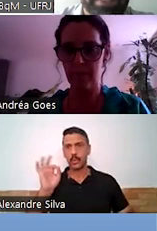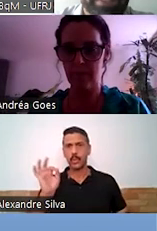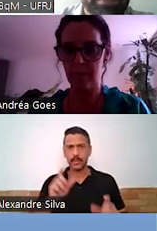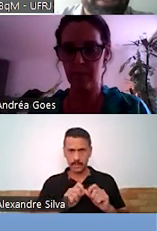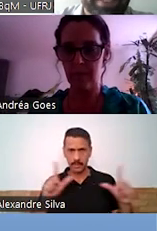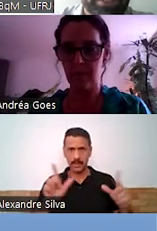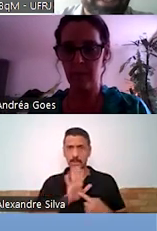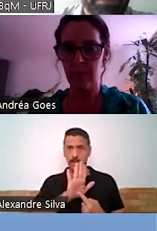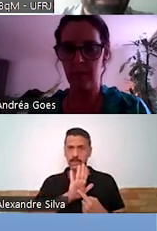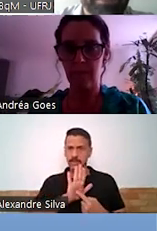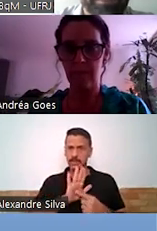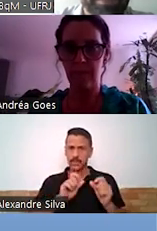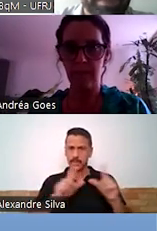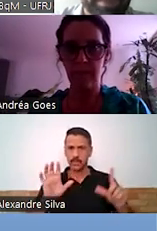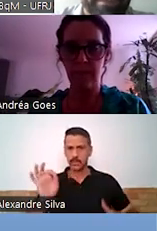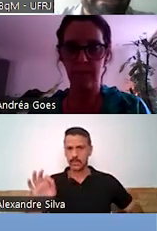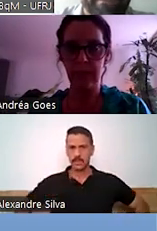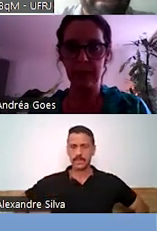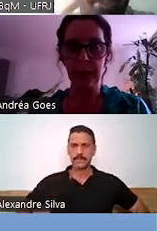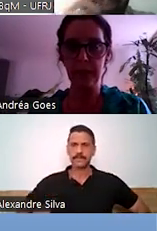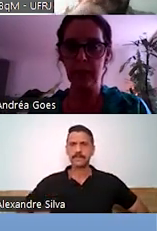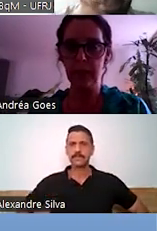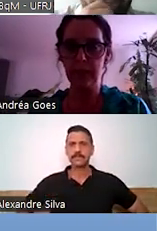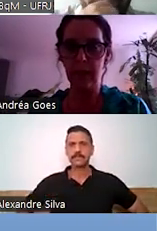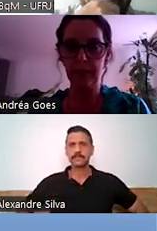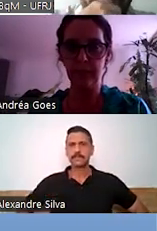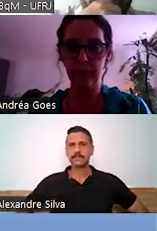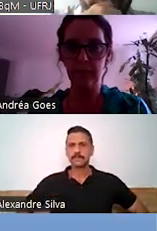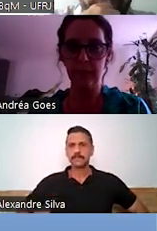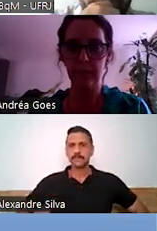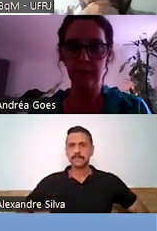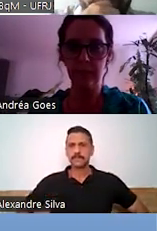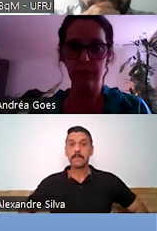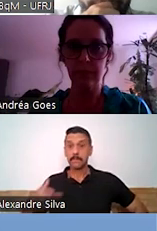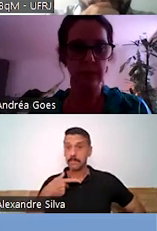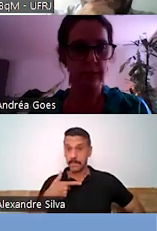De apresentação de slide, não. Aqui para mim ele tá.